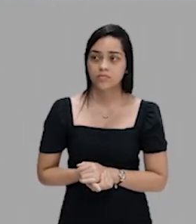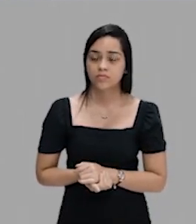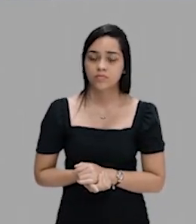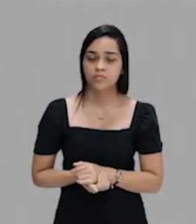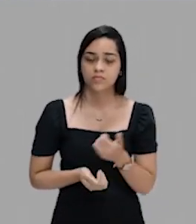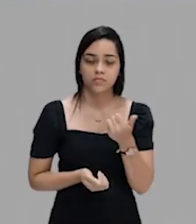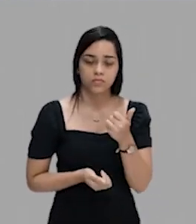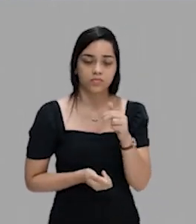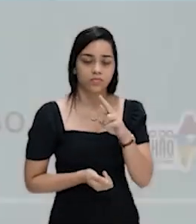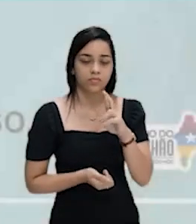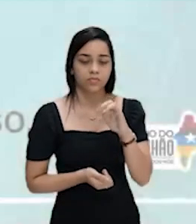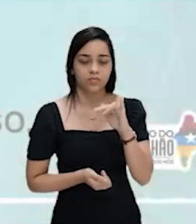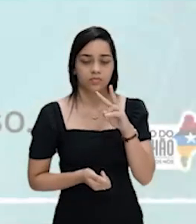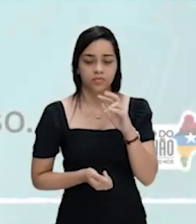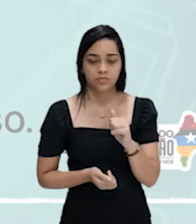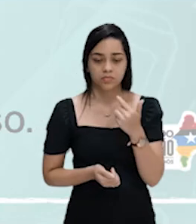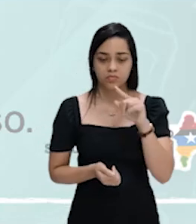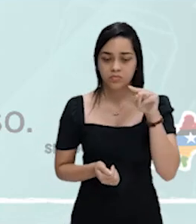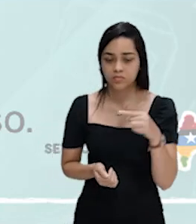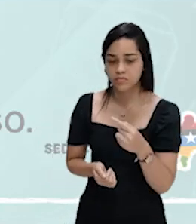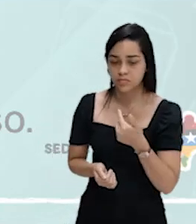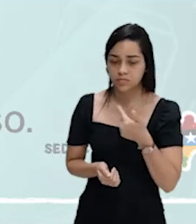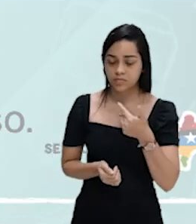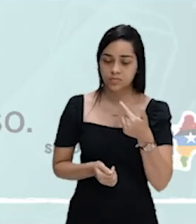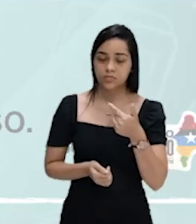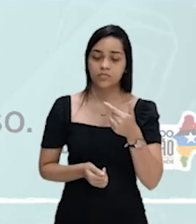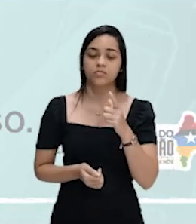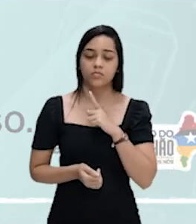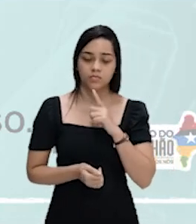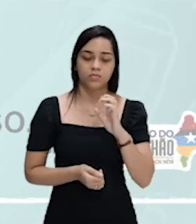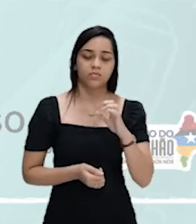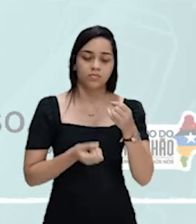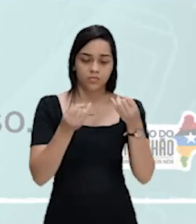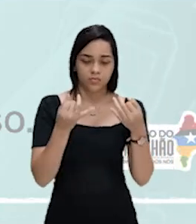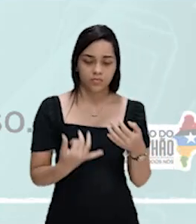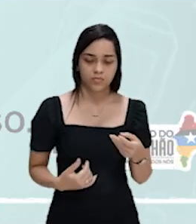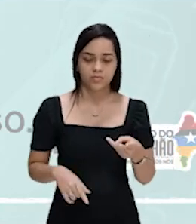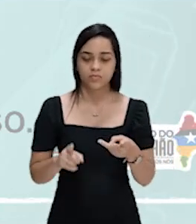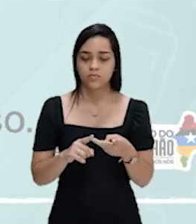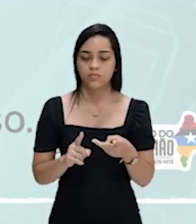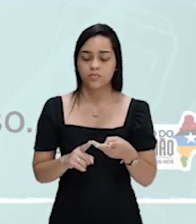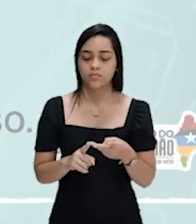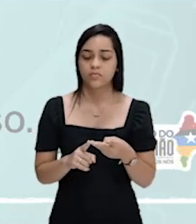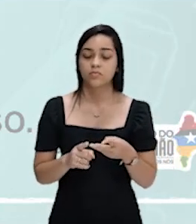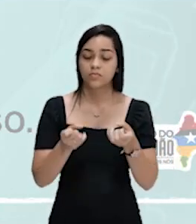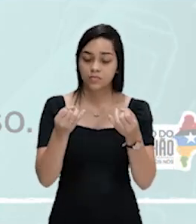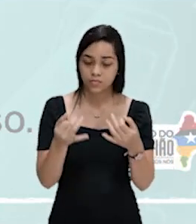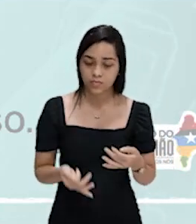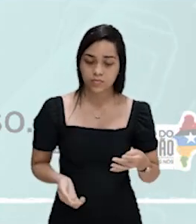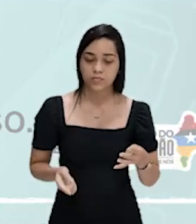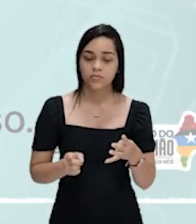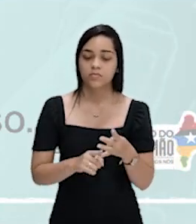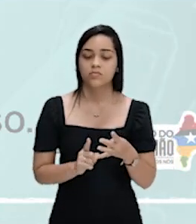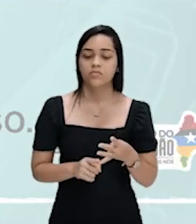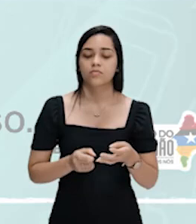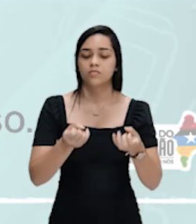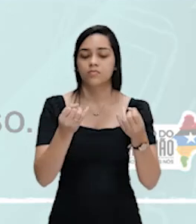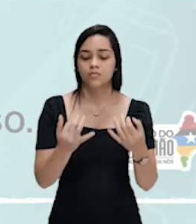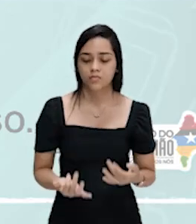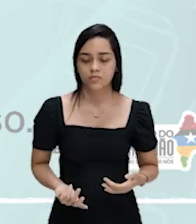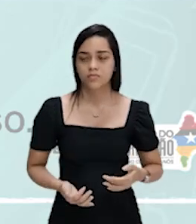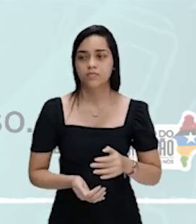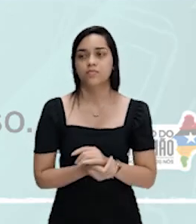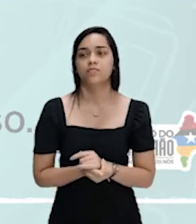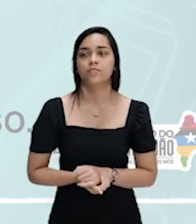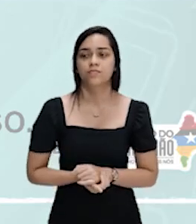a primeira restrutiva não tem vírgulas a segunda tem vírgulas é explicativo a terceira é explicativa tem